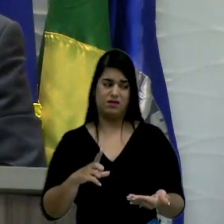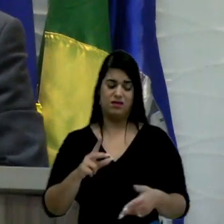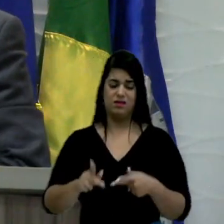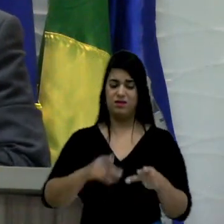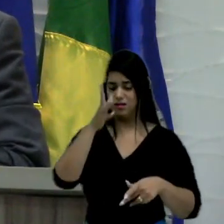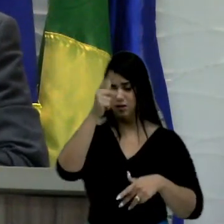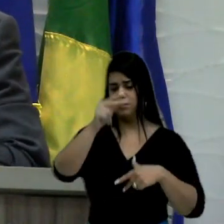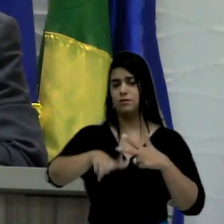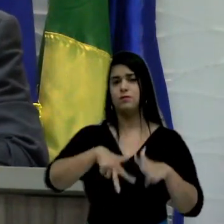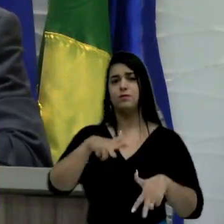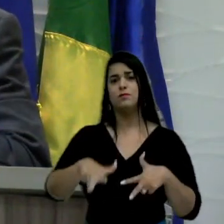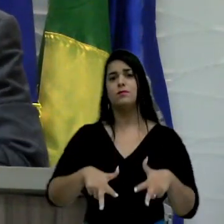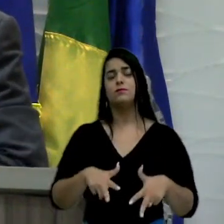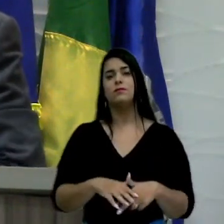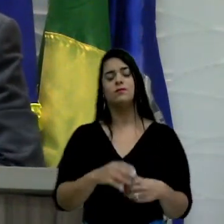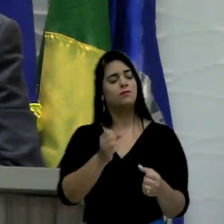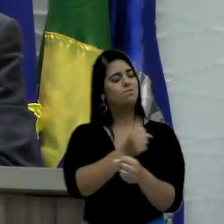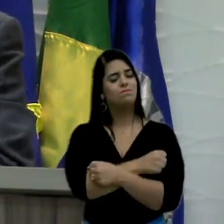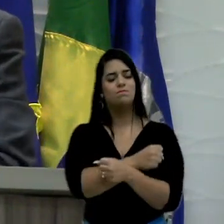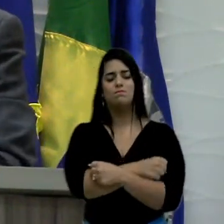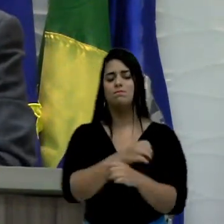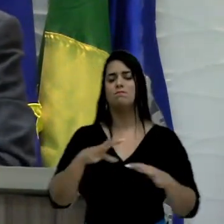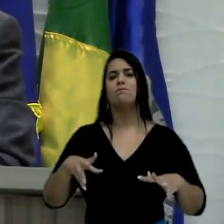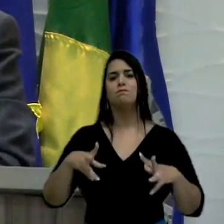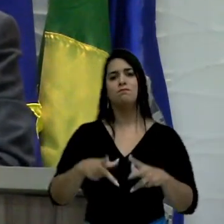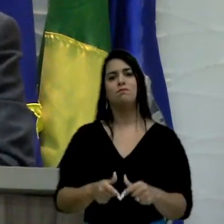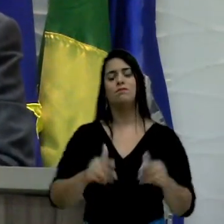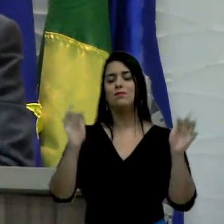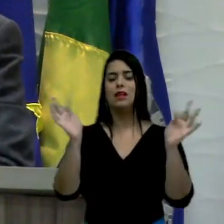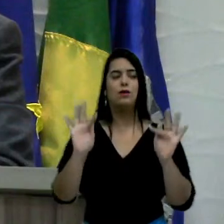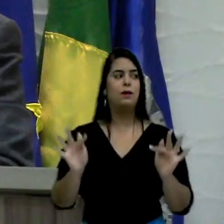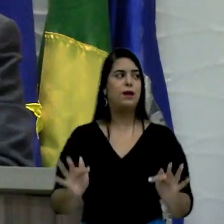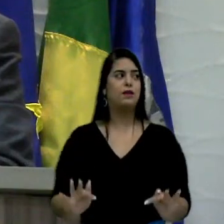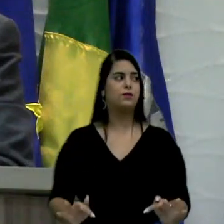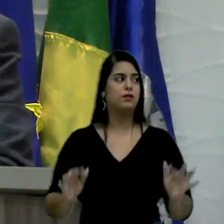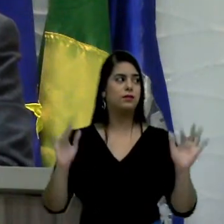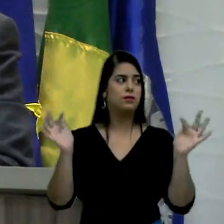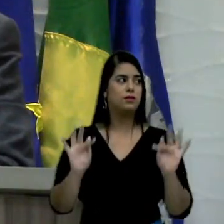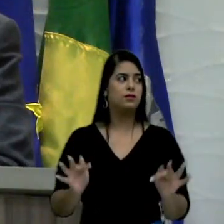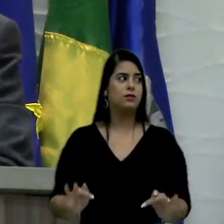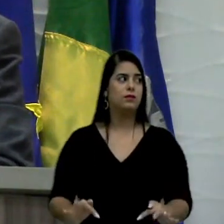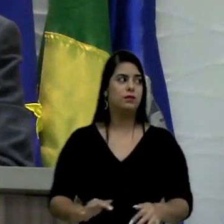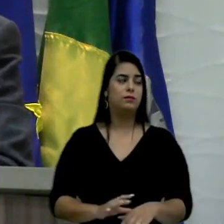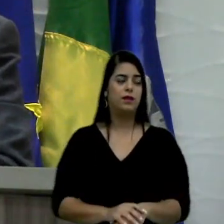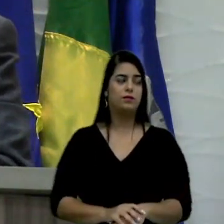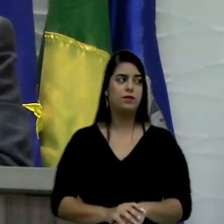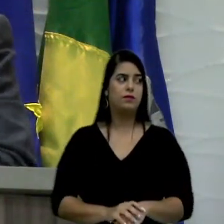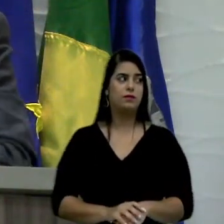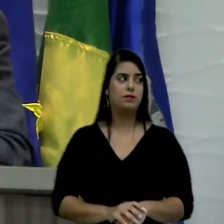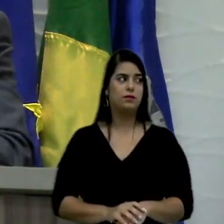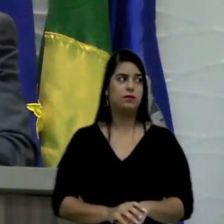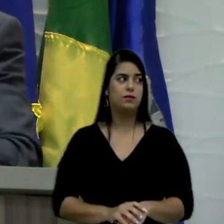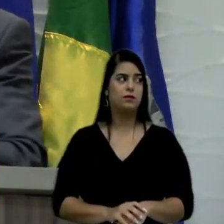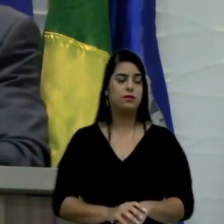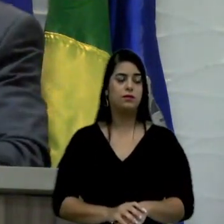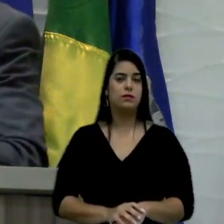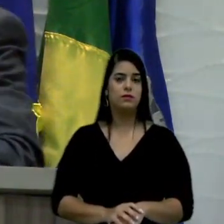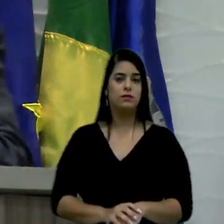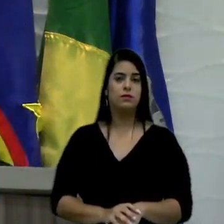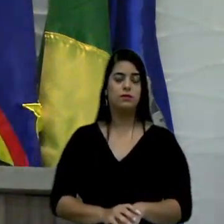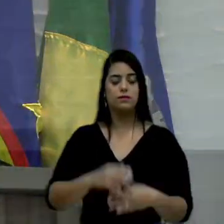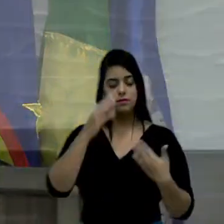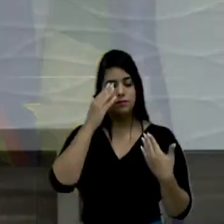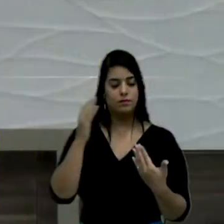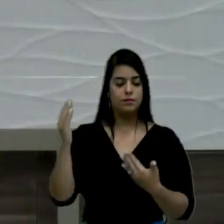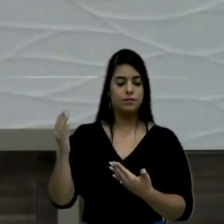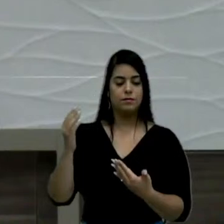Una. Então, fica aqui um abraço a todos, uma feliz Páscoa, uma abençoada Semana Santa a todos vocês. Um forte abraço. Agradeço ao